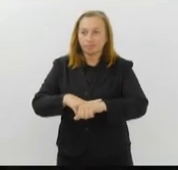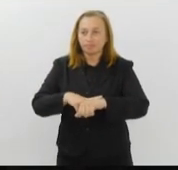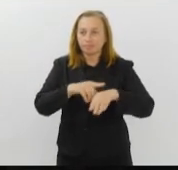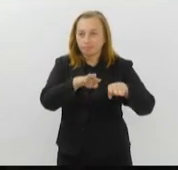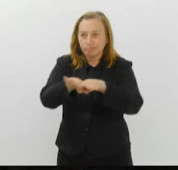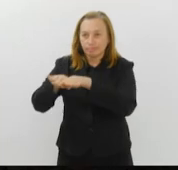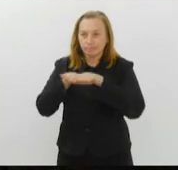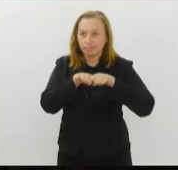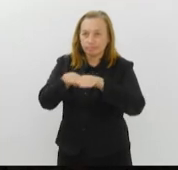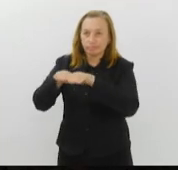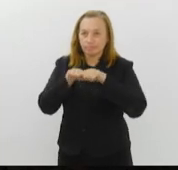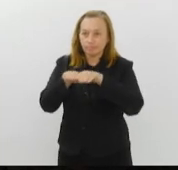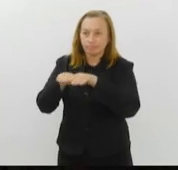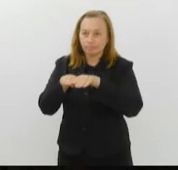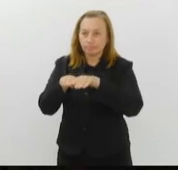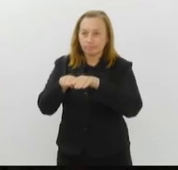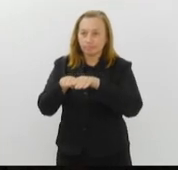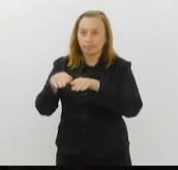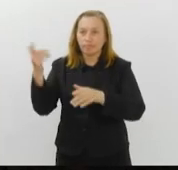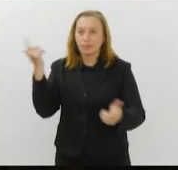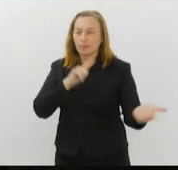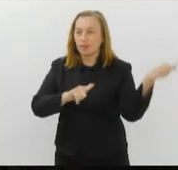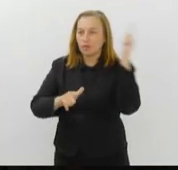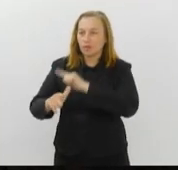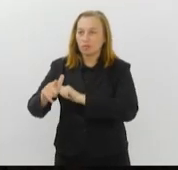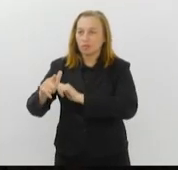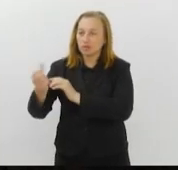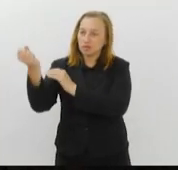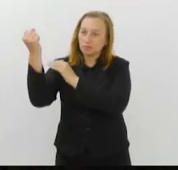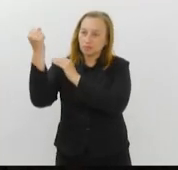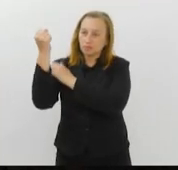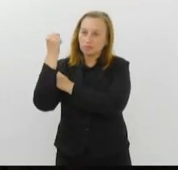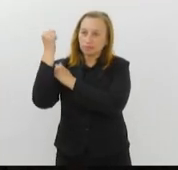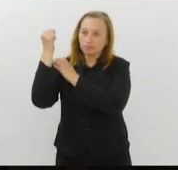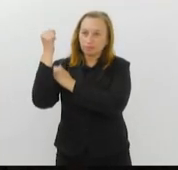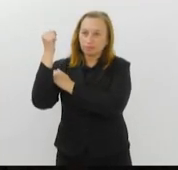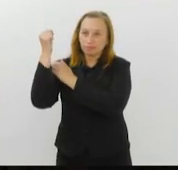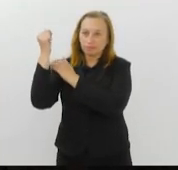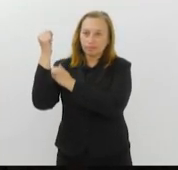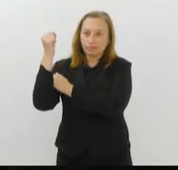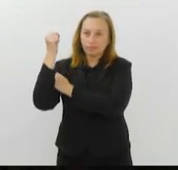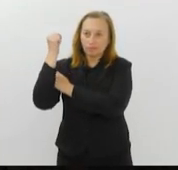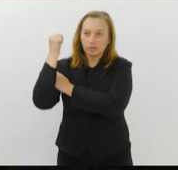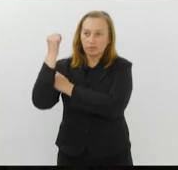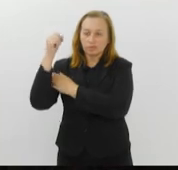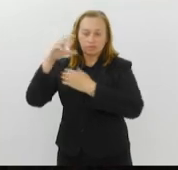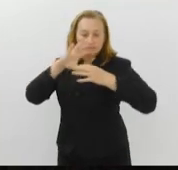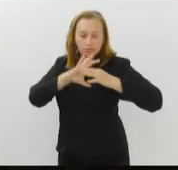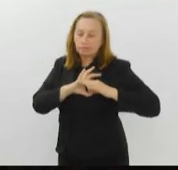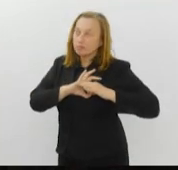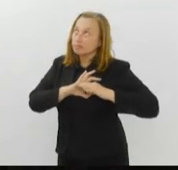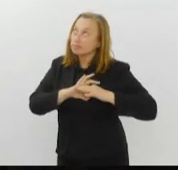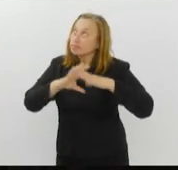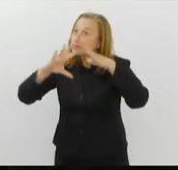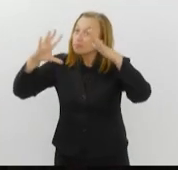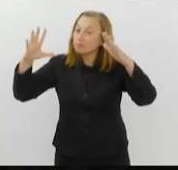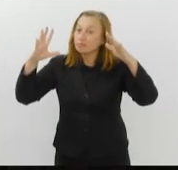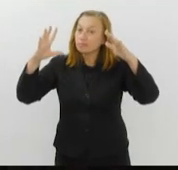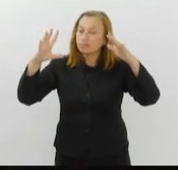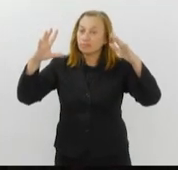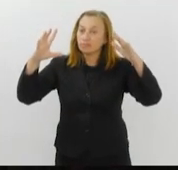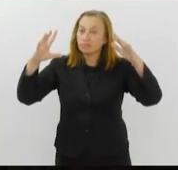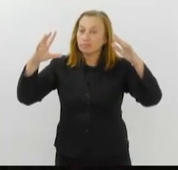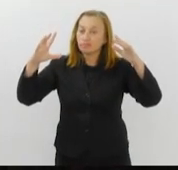peor dessa igualdade conseguimos conquistar com braço forte em teu